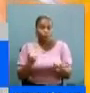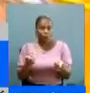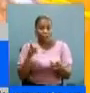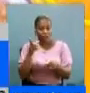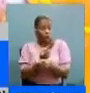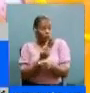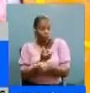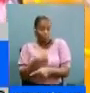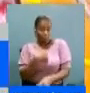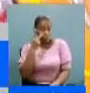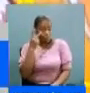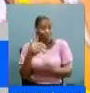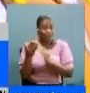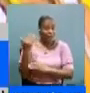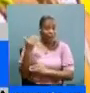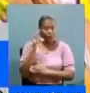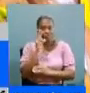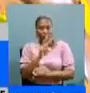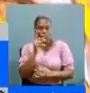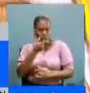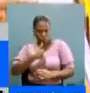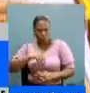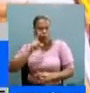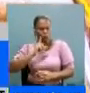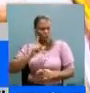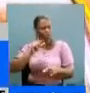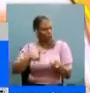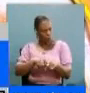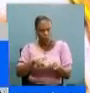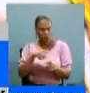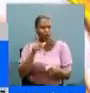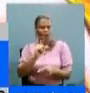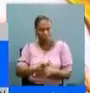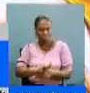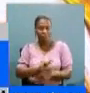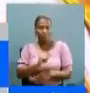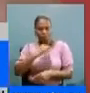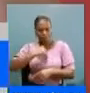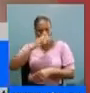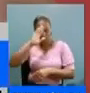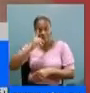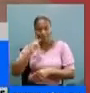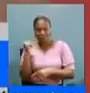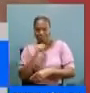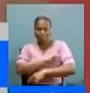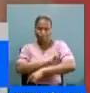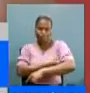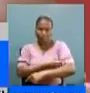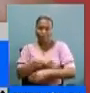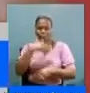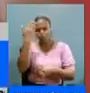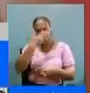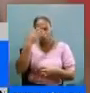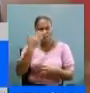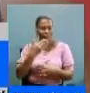as coisas que me passam, hoje a as mulheres também estão passando. E então, sabe, mas é forte, e todo dia esta manche,